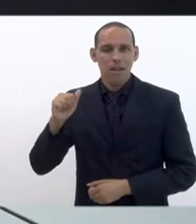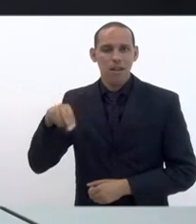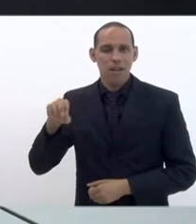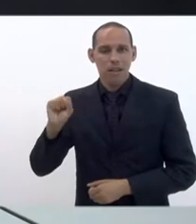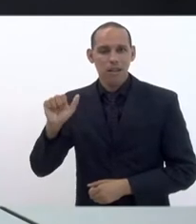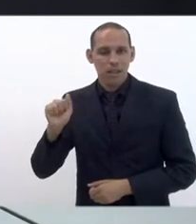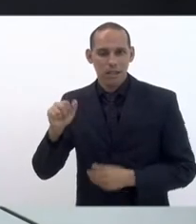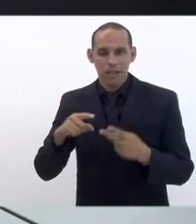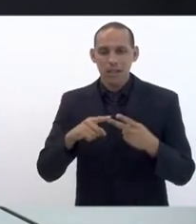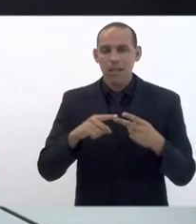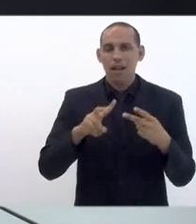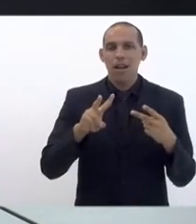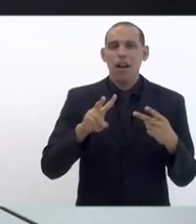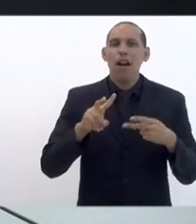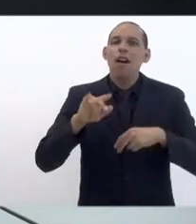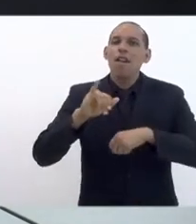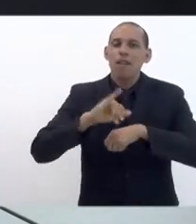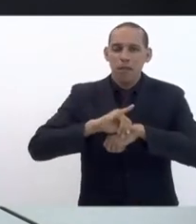Califórnia.